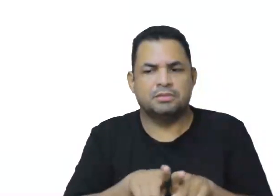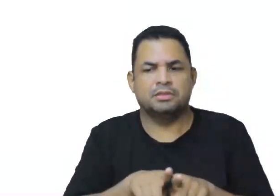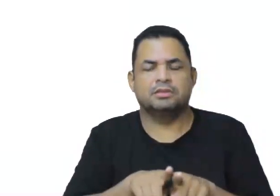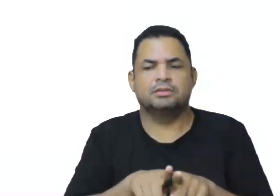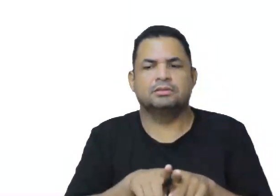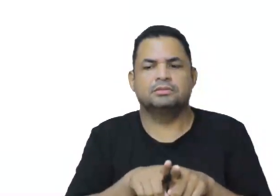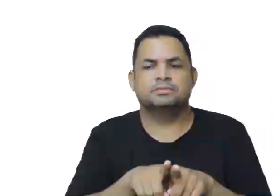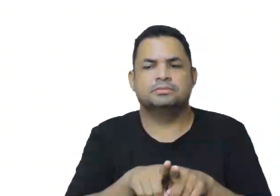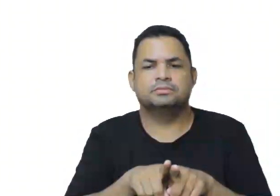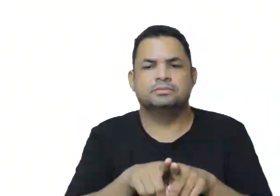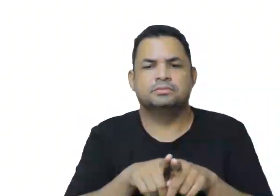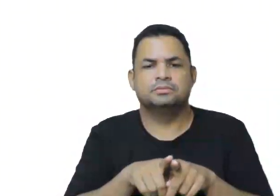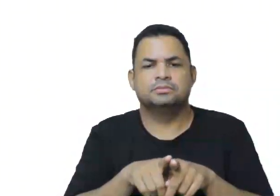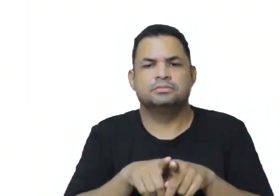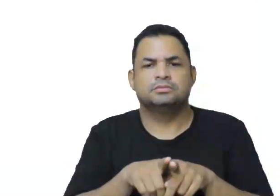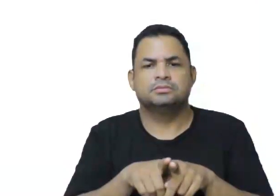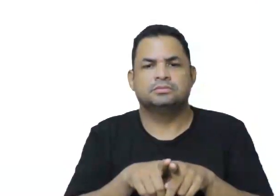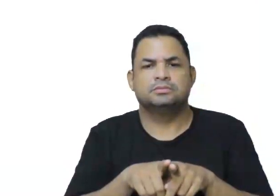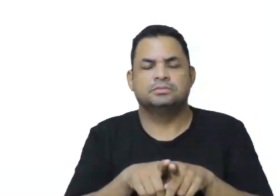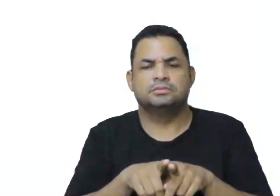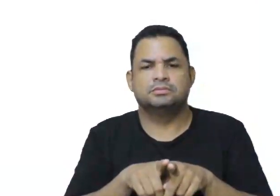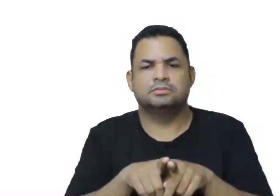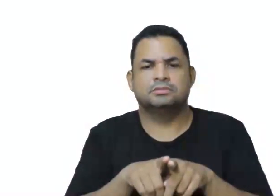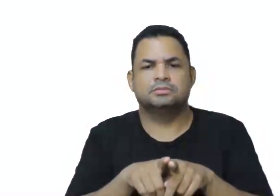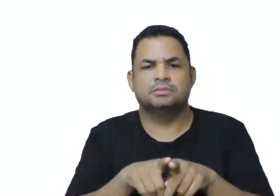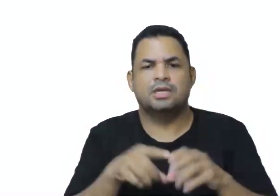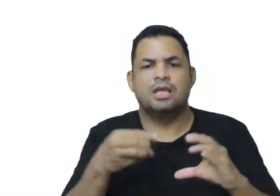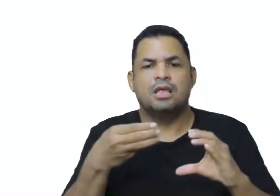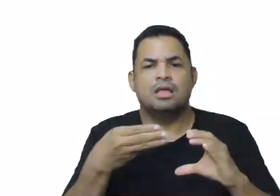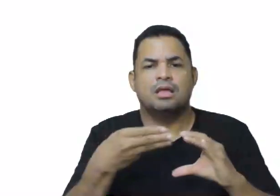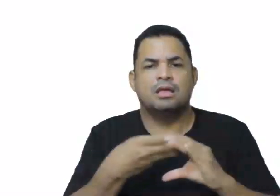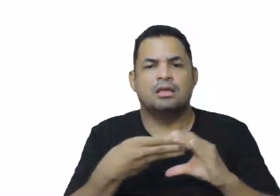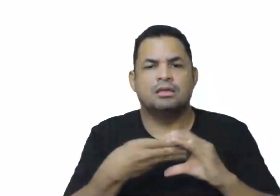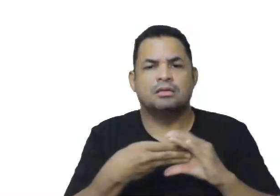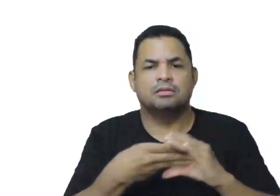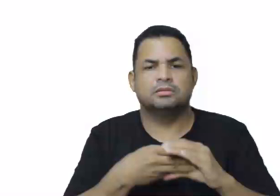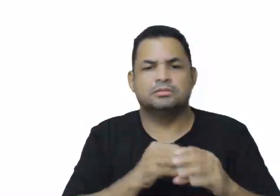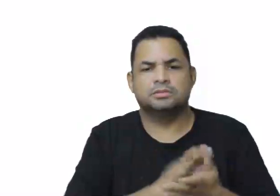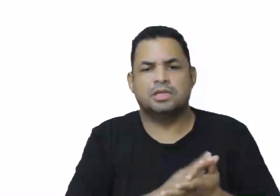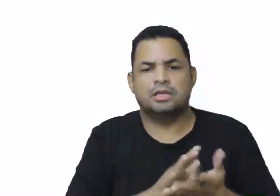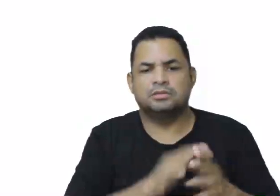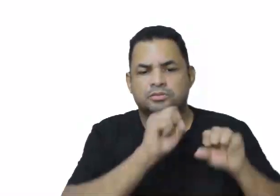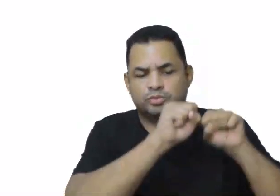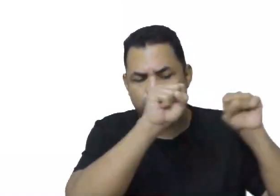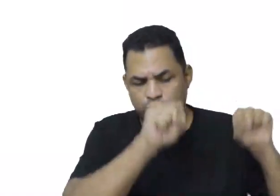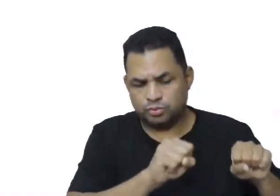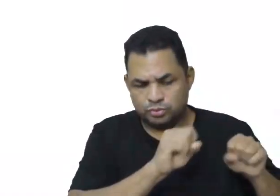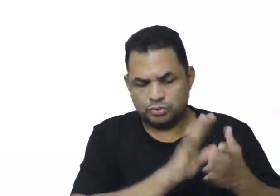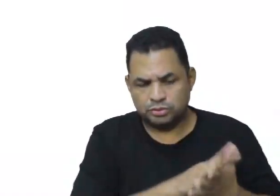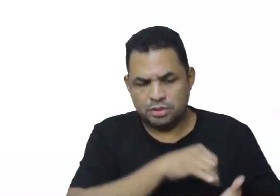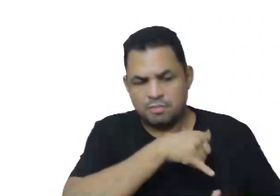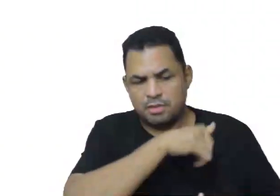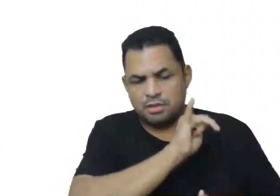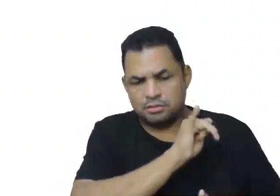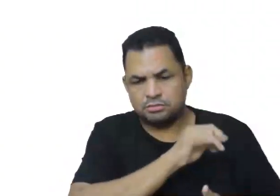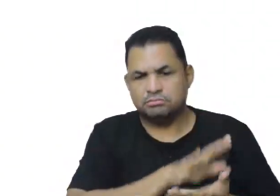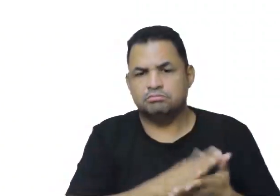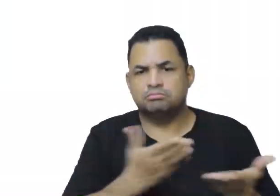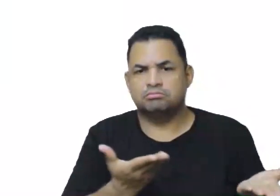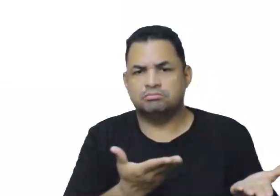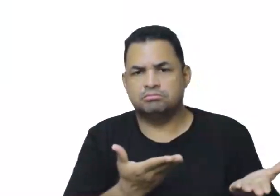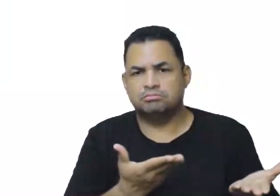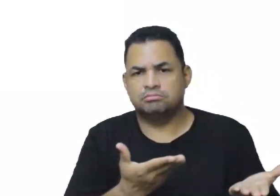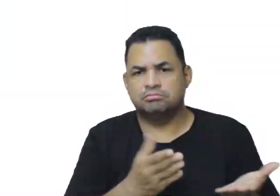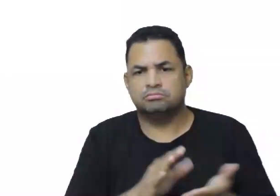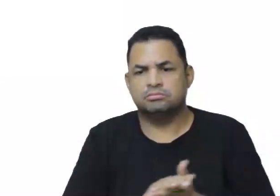seja, a célula do sistema Y vai trabalhar para aquele tipo de